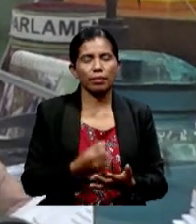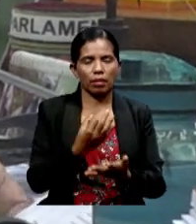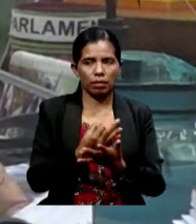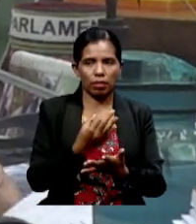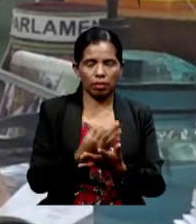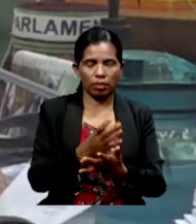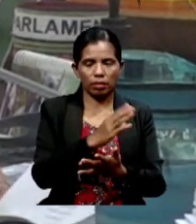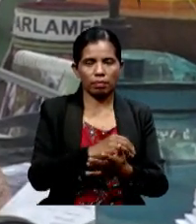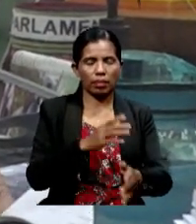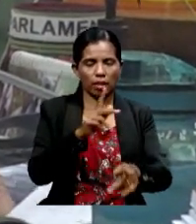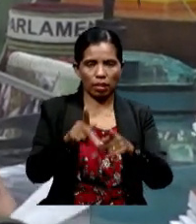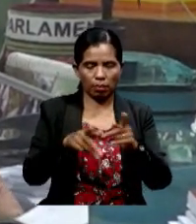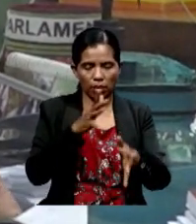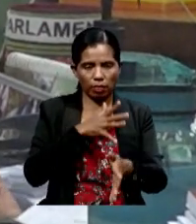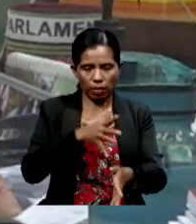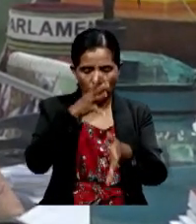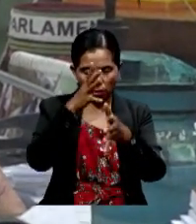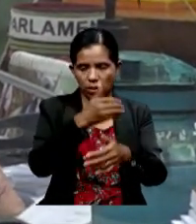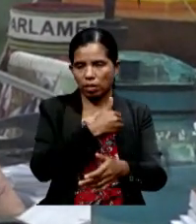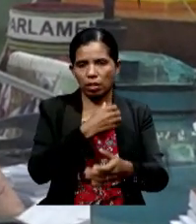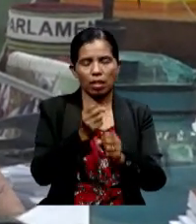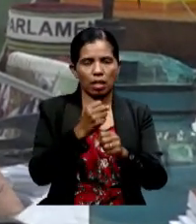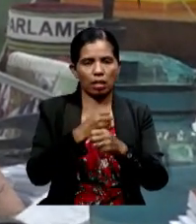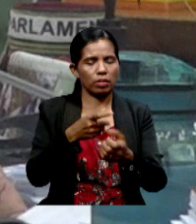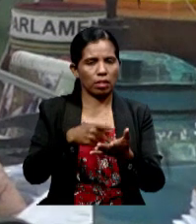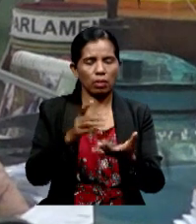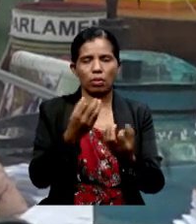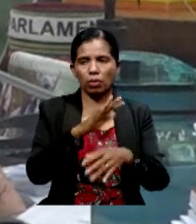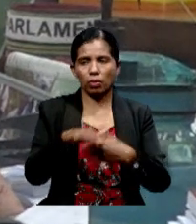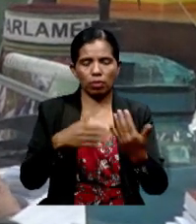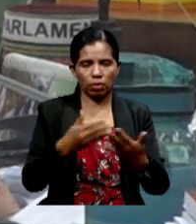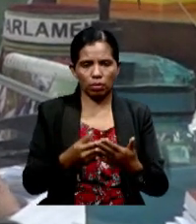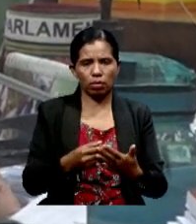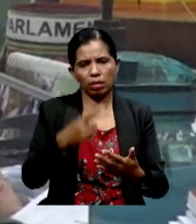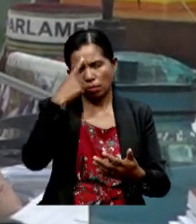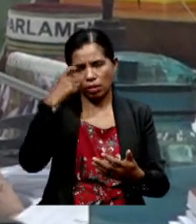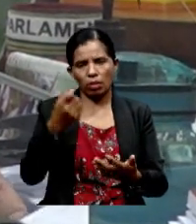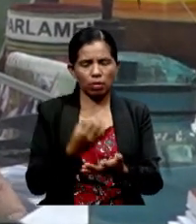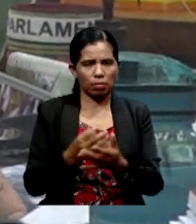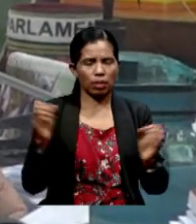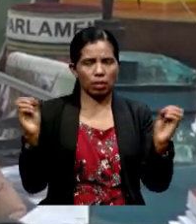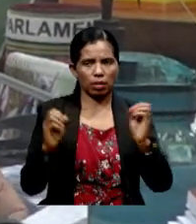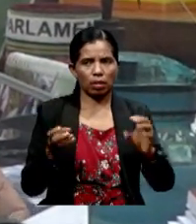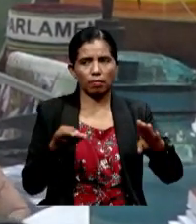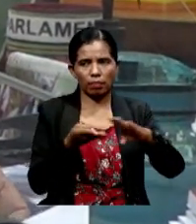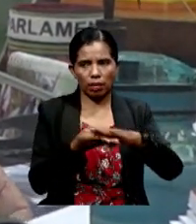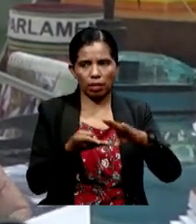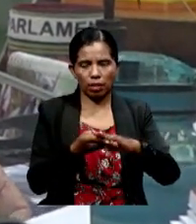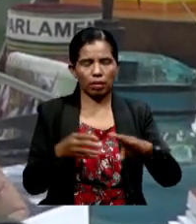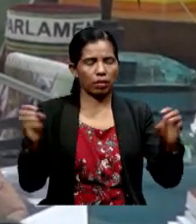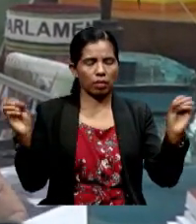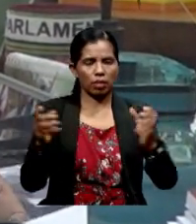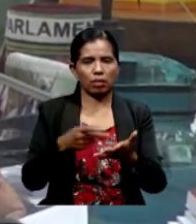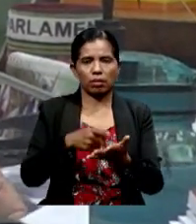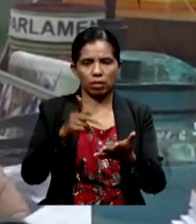dau halo pagamento otu ya raidan. Por quê? Osa mo paia? Banco la ia capacidade de halo